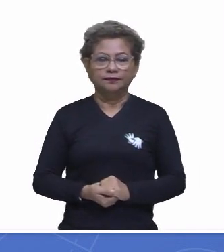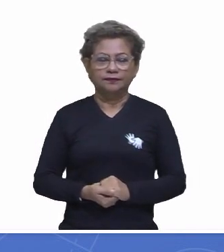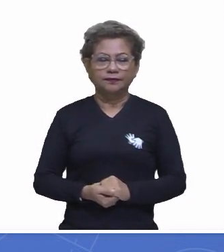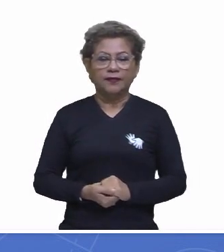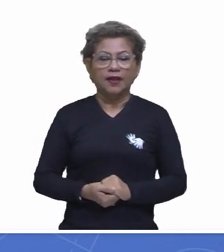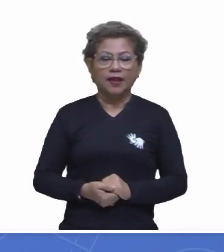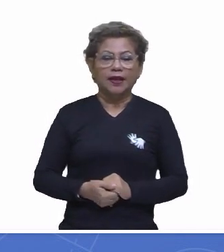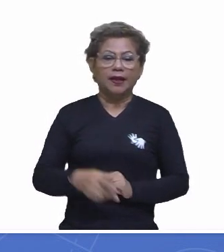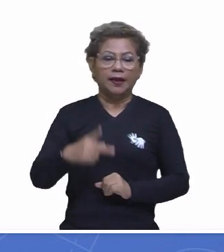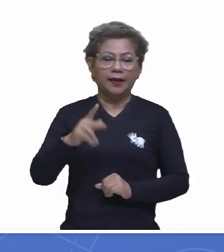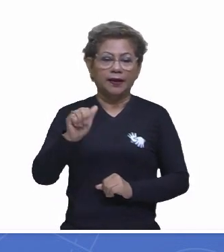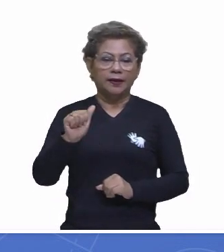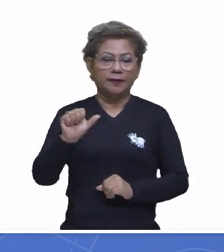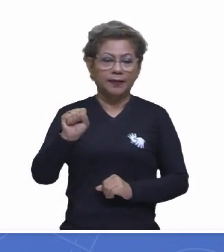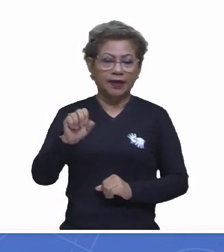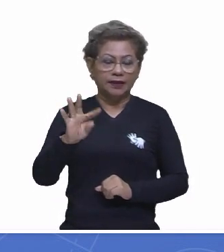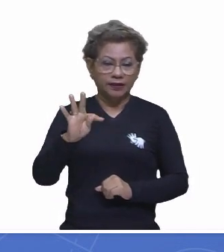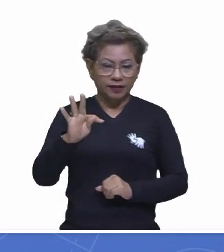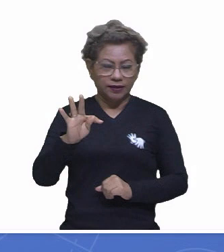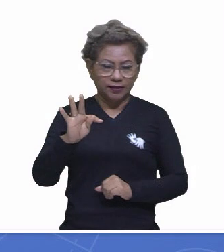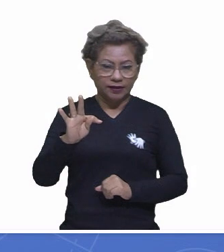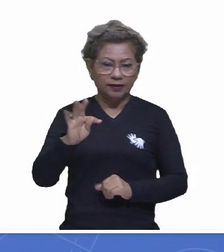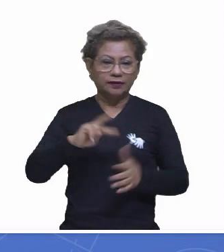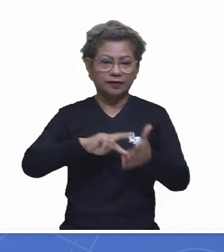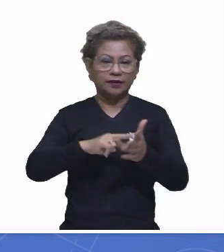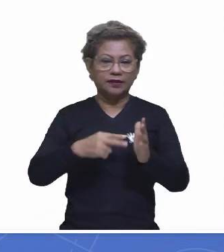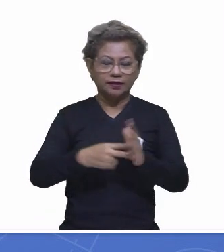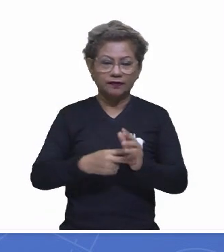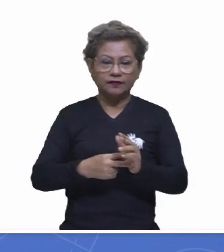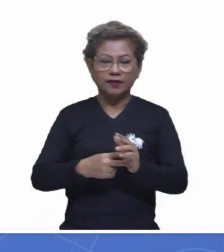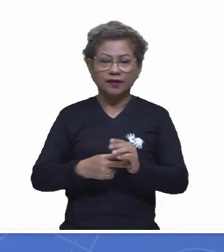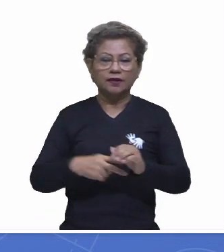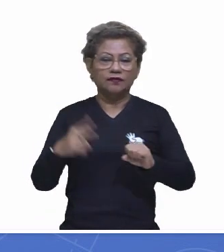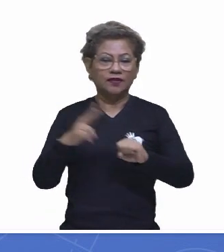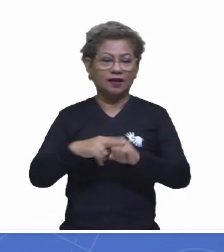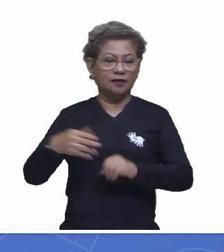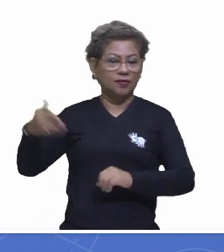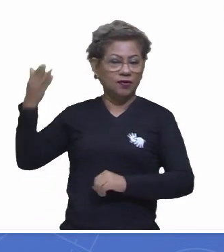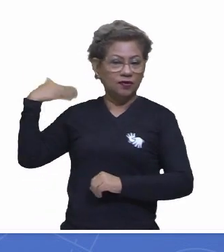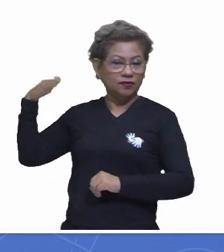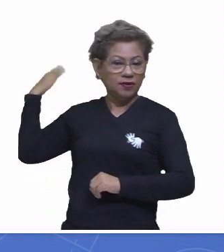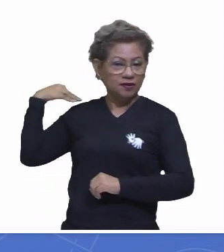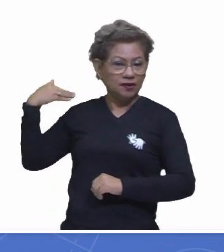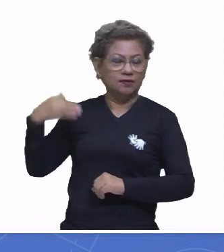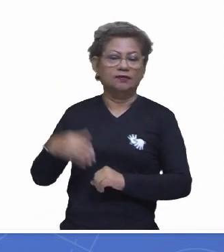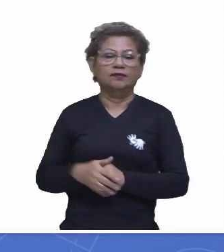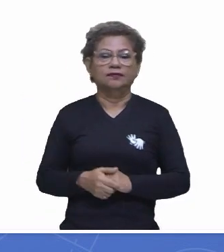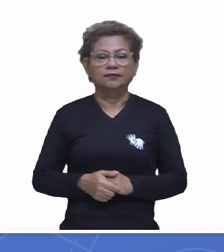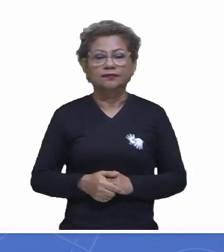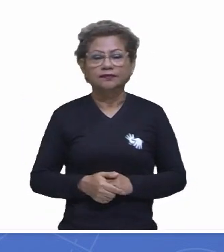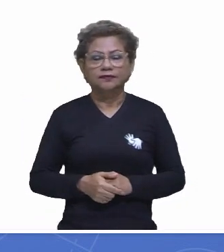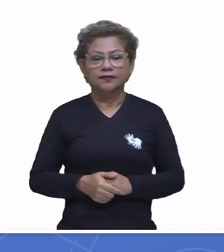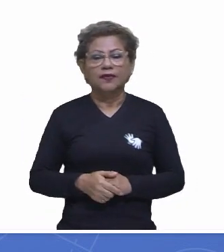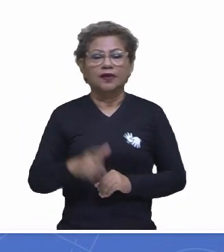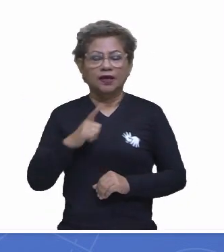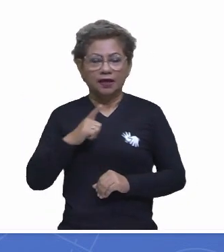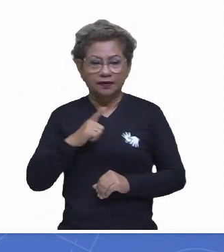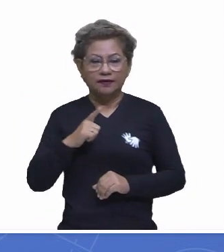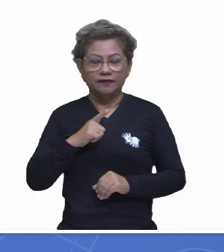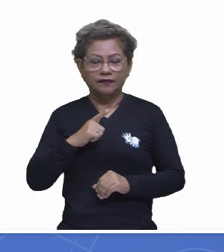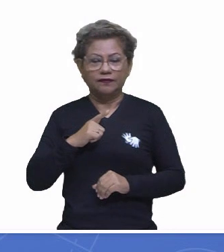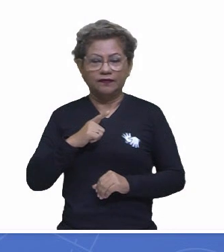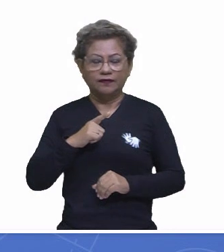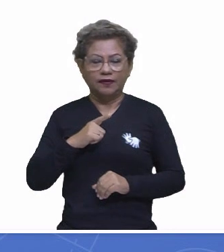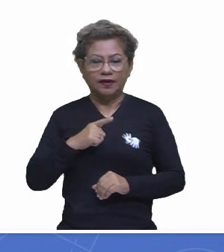porque o verbo auxiliar vai estar no passado e o continuous ele vai ser, então, efetivado pela presença do